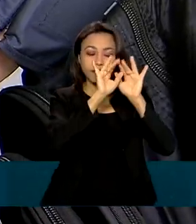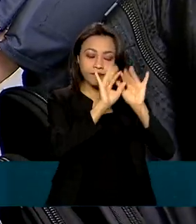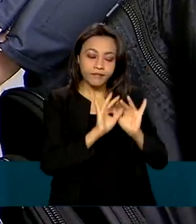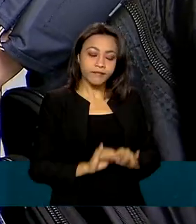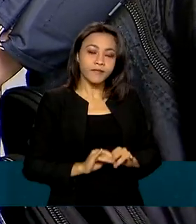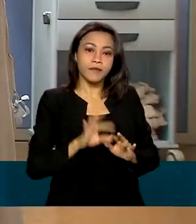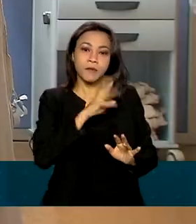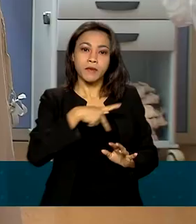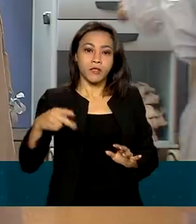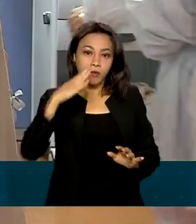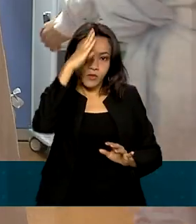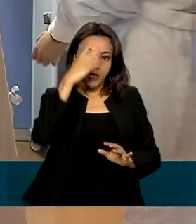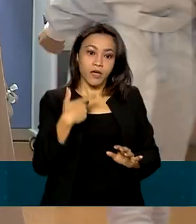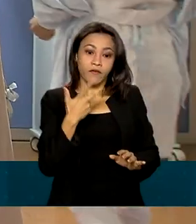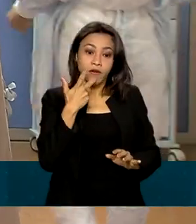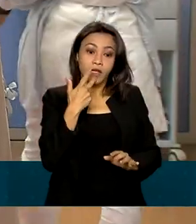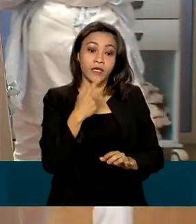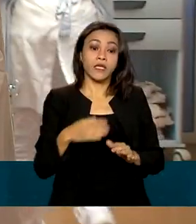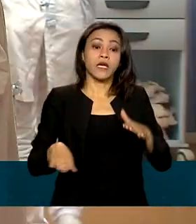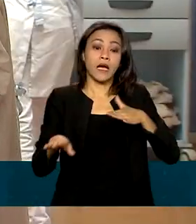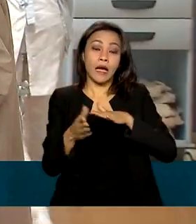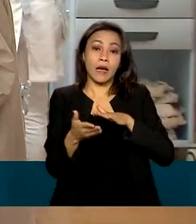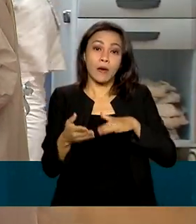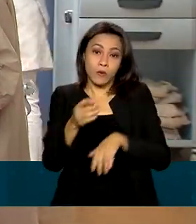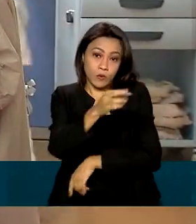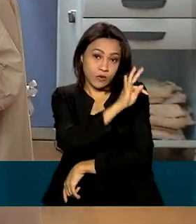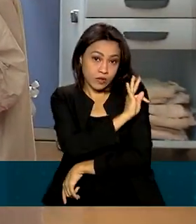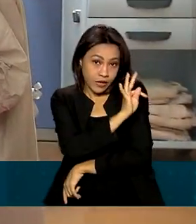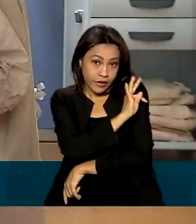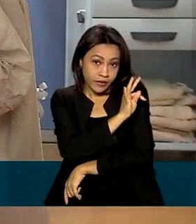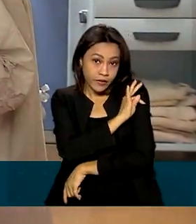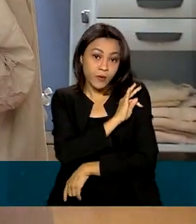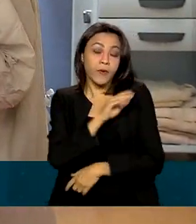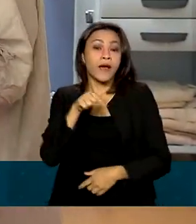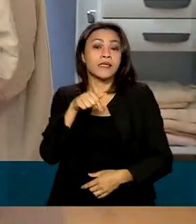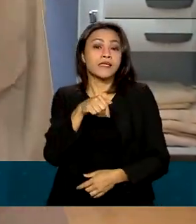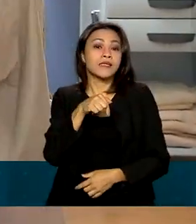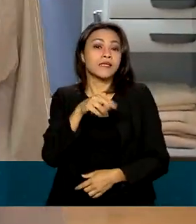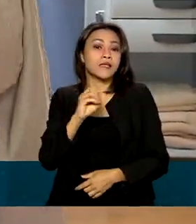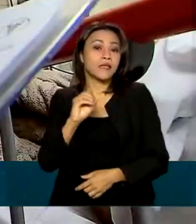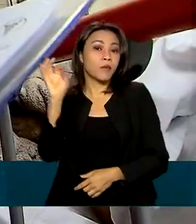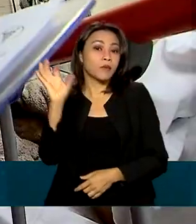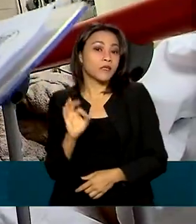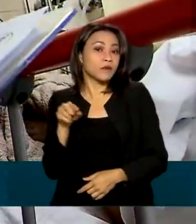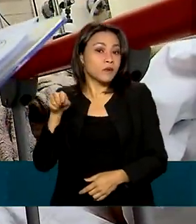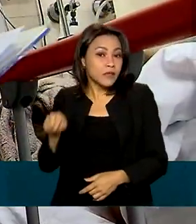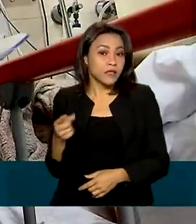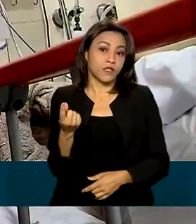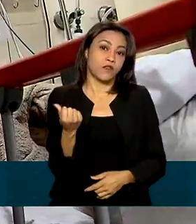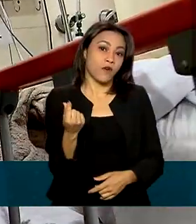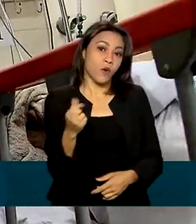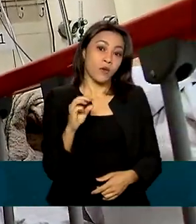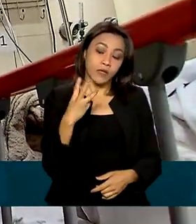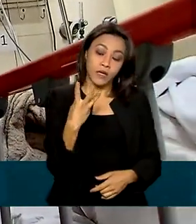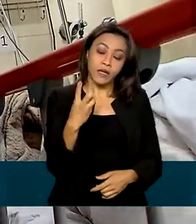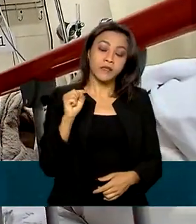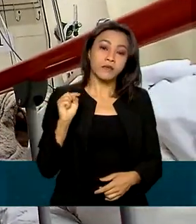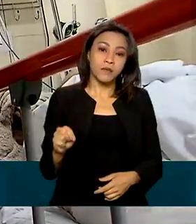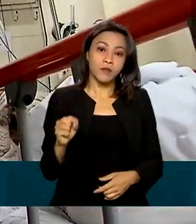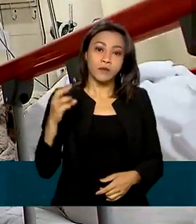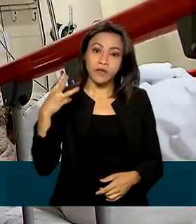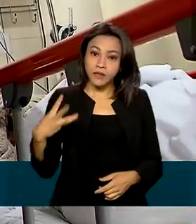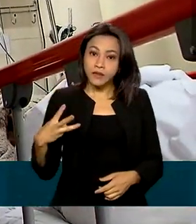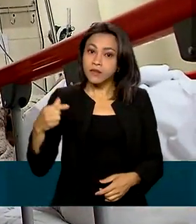determina ainda que o piso dos técnicos de enfermagem deverá ser de 70% desse valor, ou